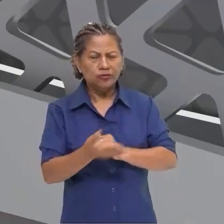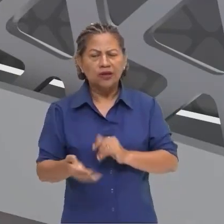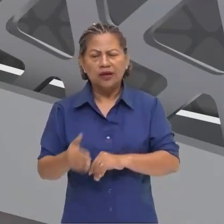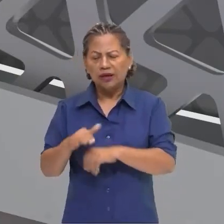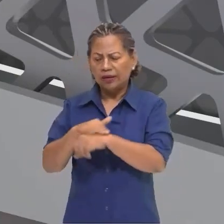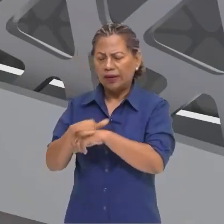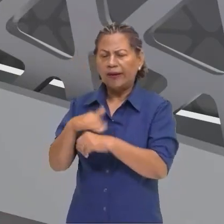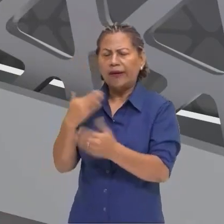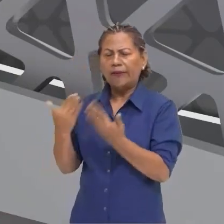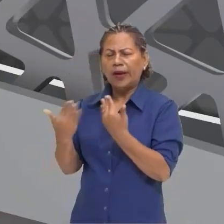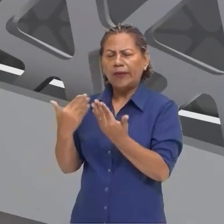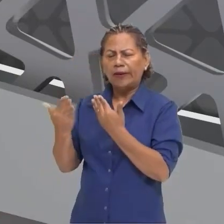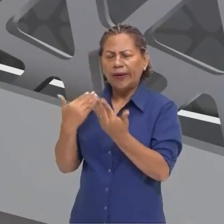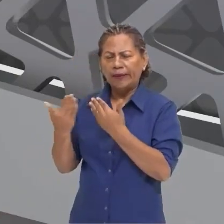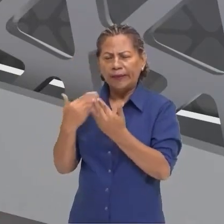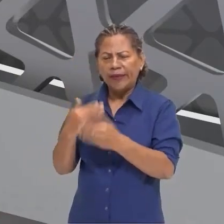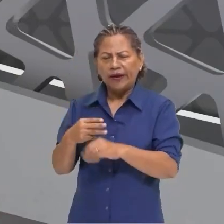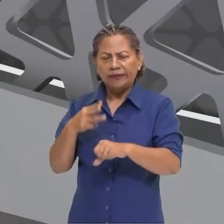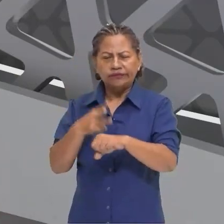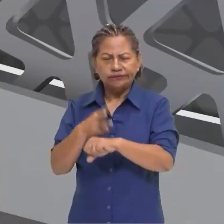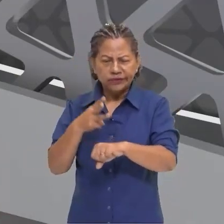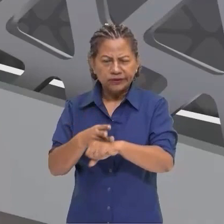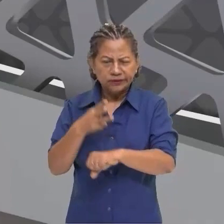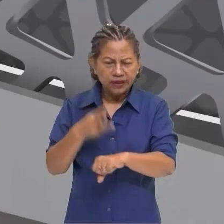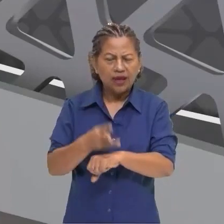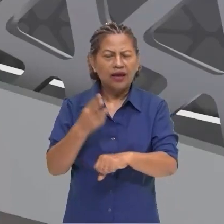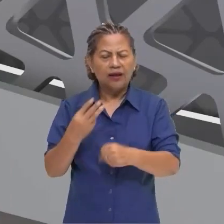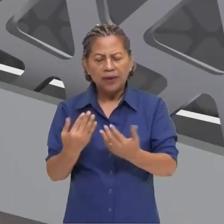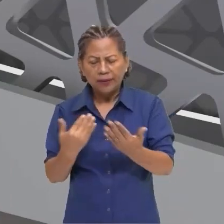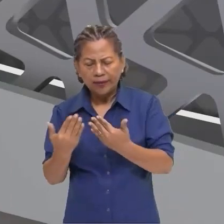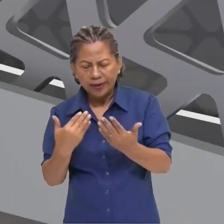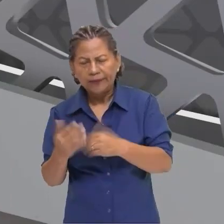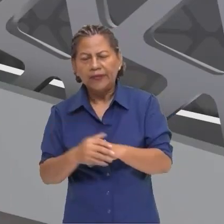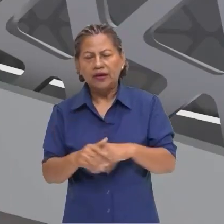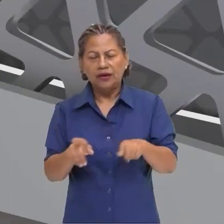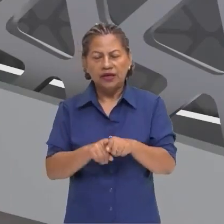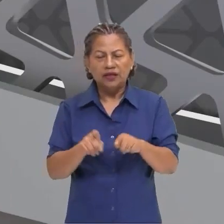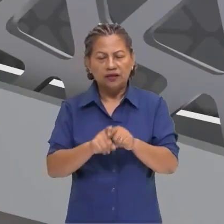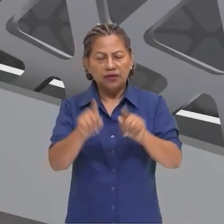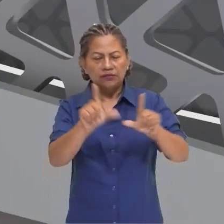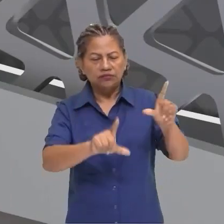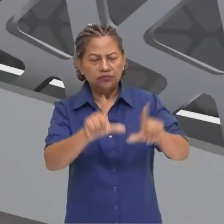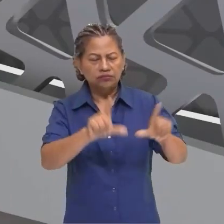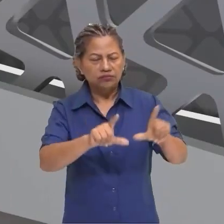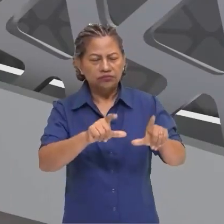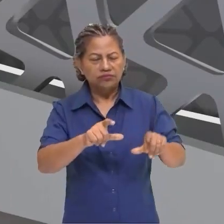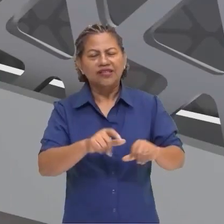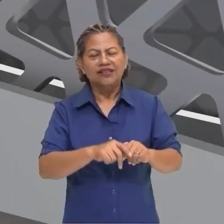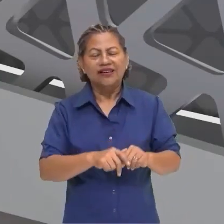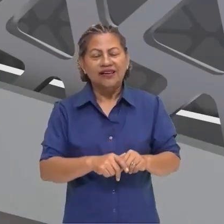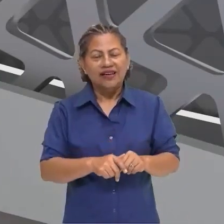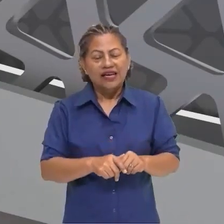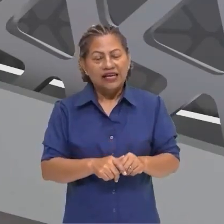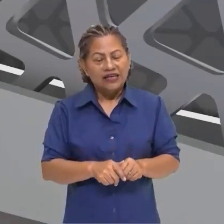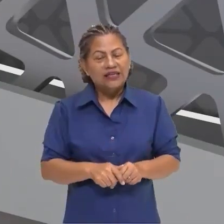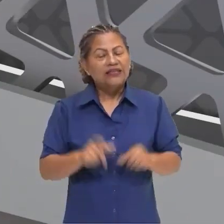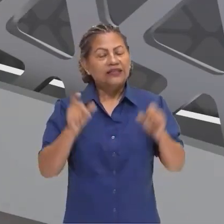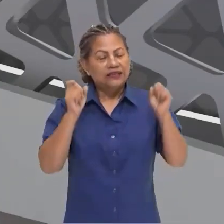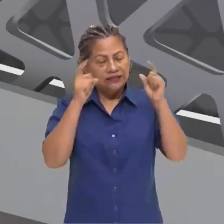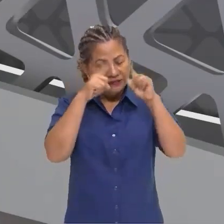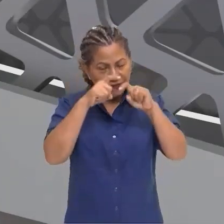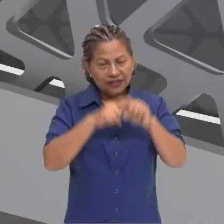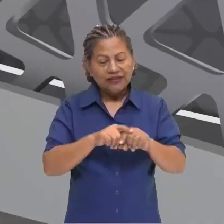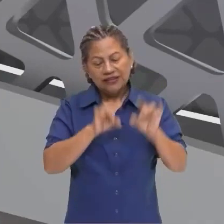conversando através das redes sociais, assistir aquela novela que a gente gosta, maratonar uma série,